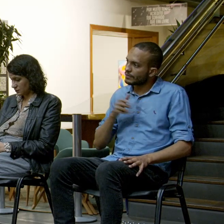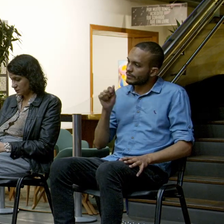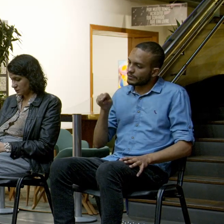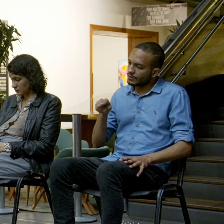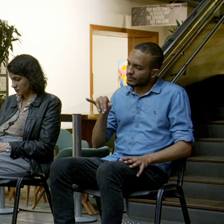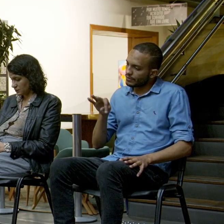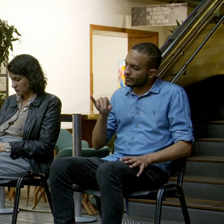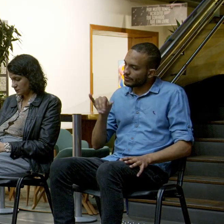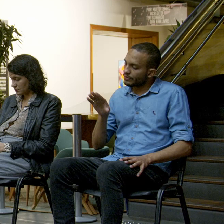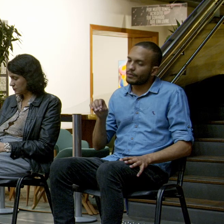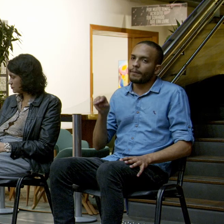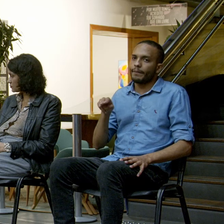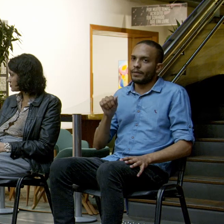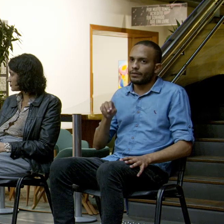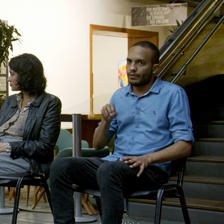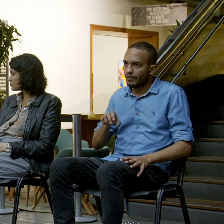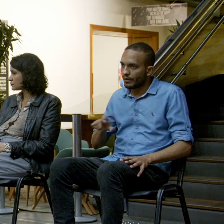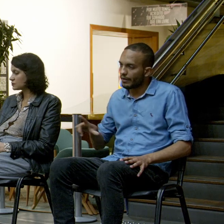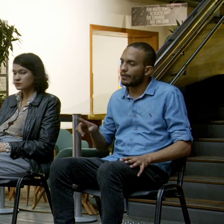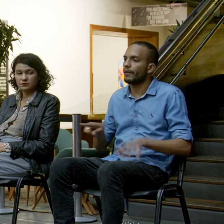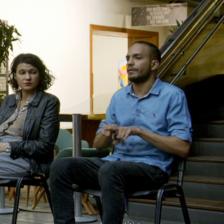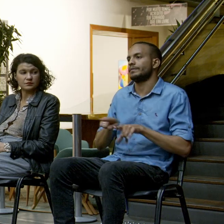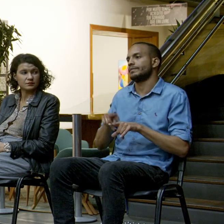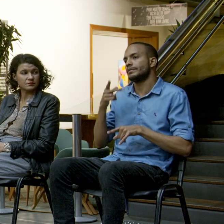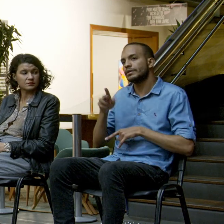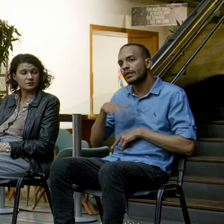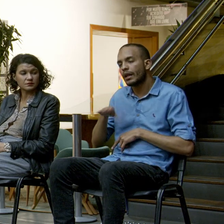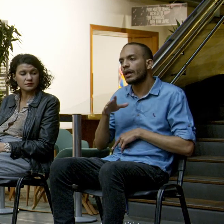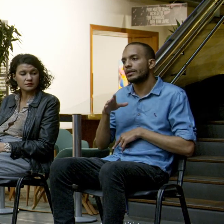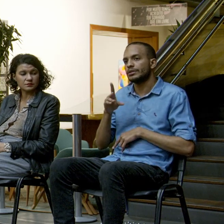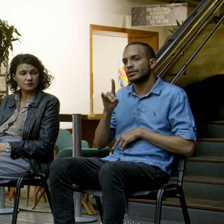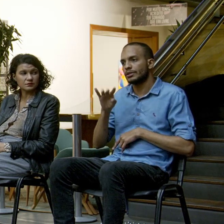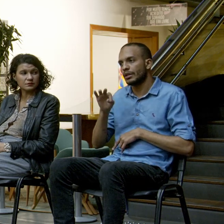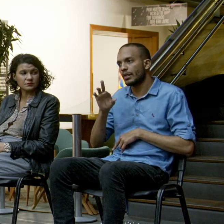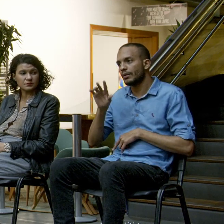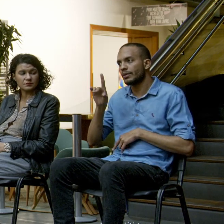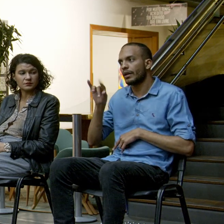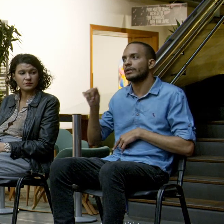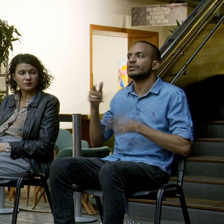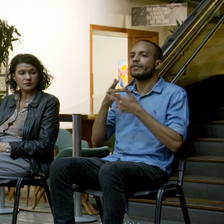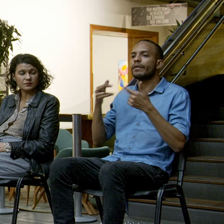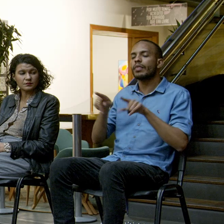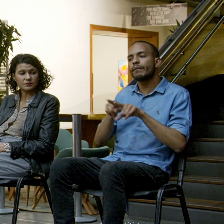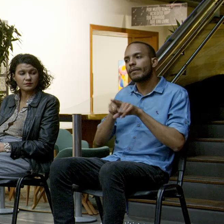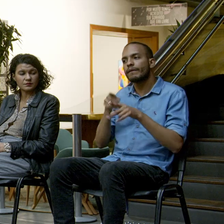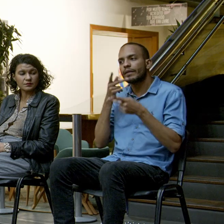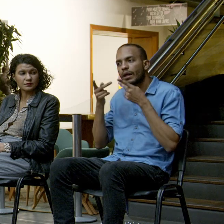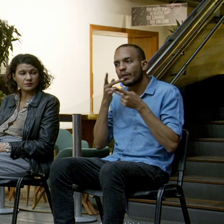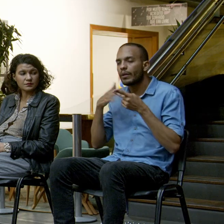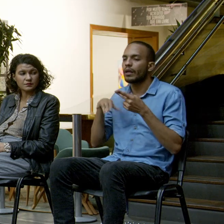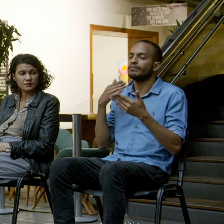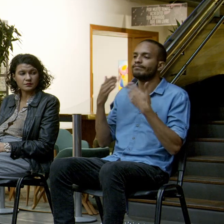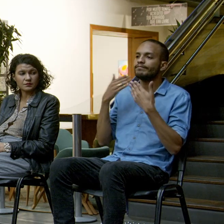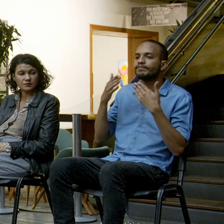Manuel, que fez trabalhos importantes sobre repressão policial na ditadura, entre várias outras coisas, criticou o fato de a obra